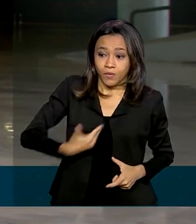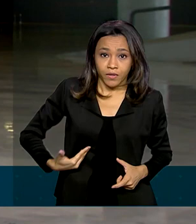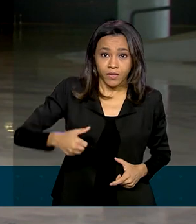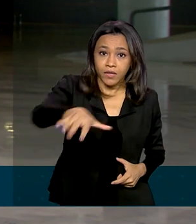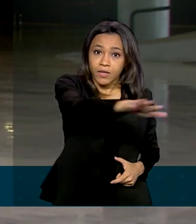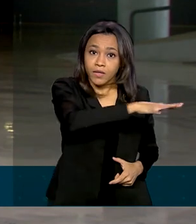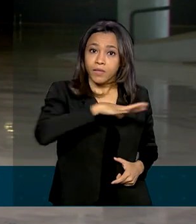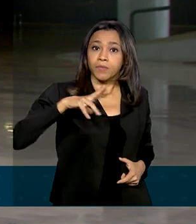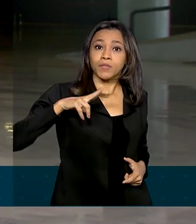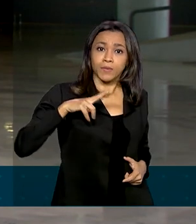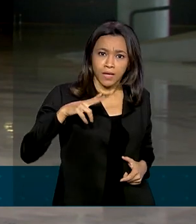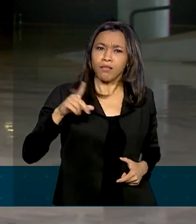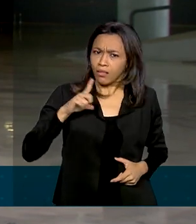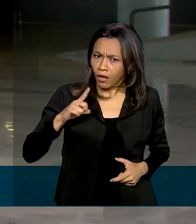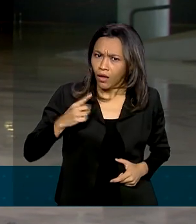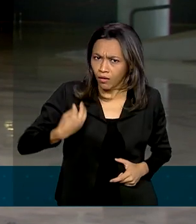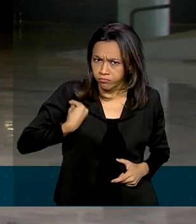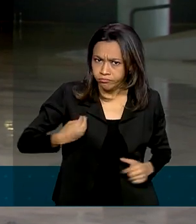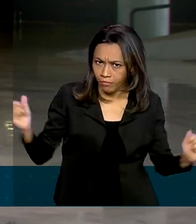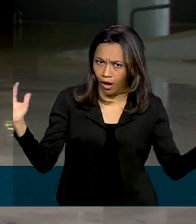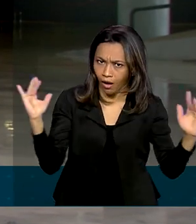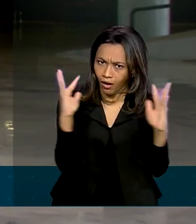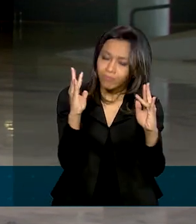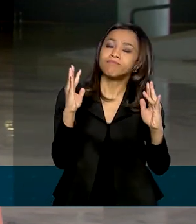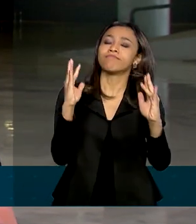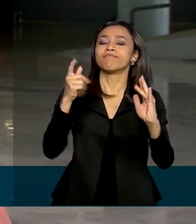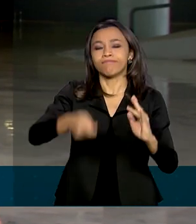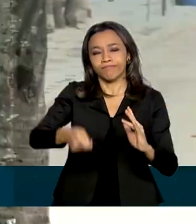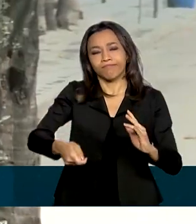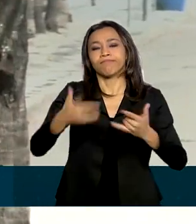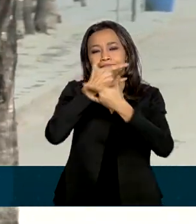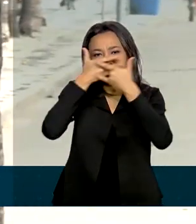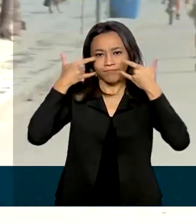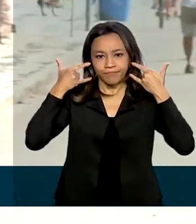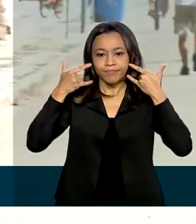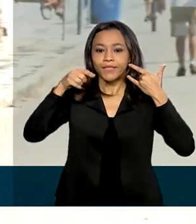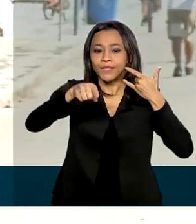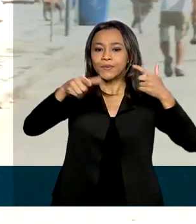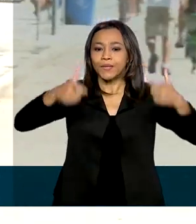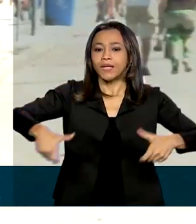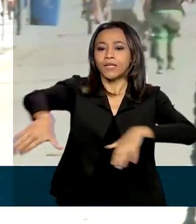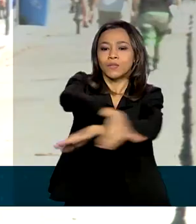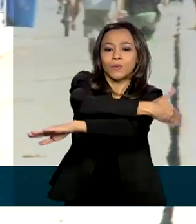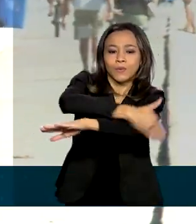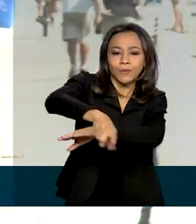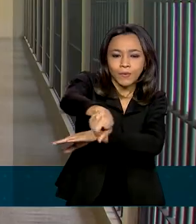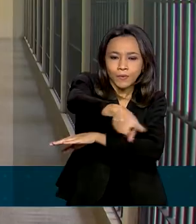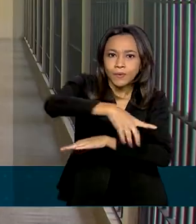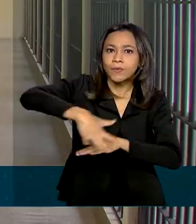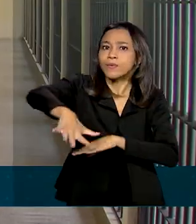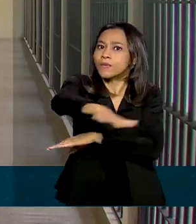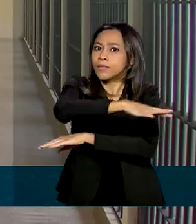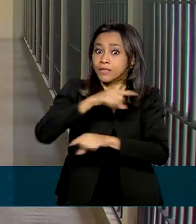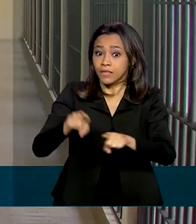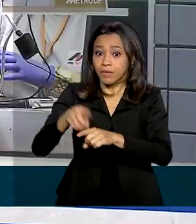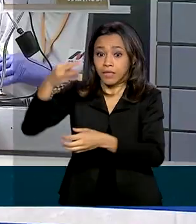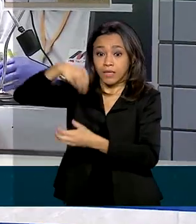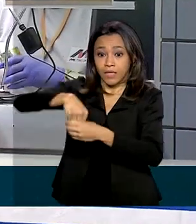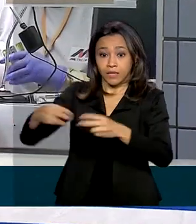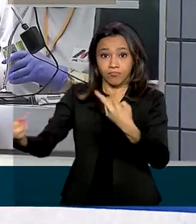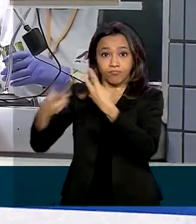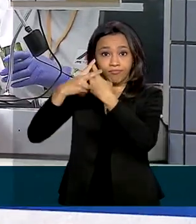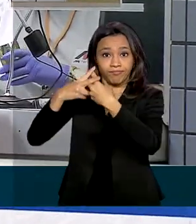circulação de pessoas e vale, inclusive, para as vias públicas e nos estabelecimentos prisionais.